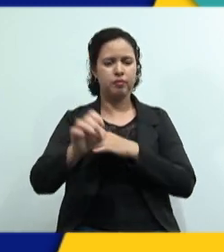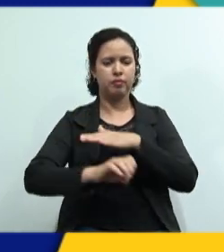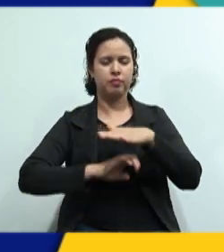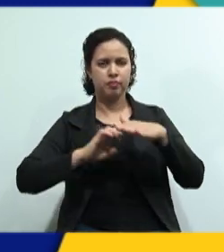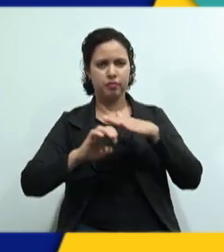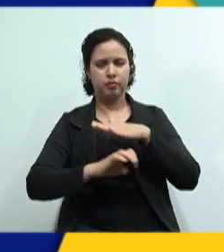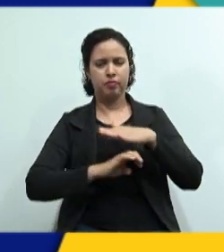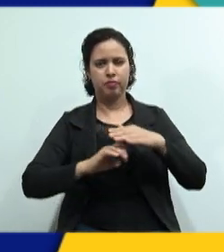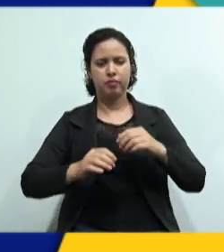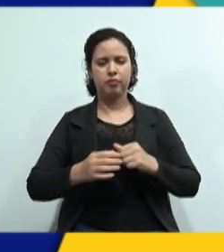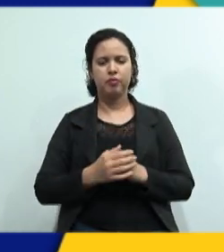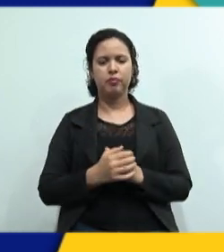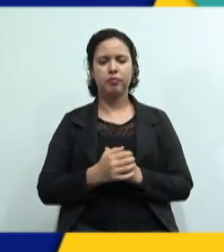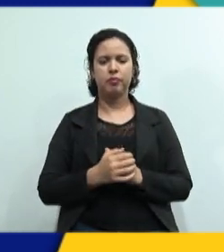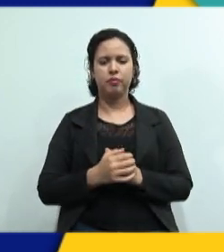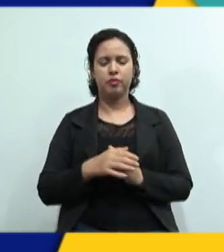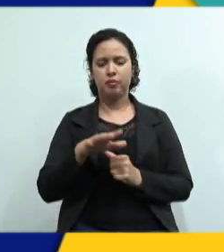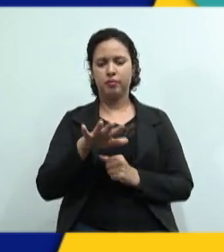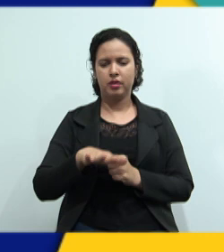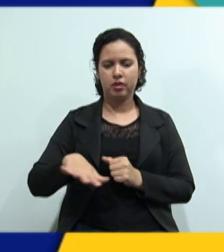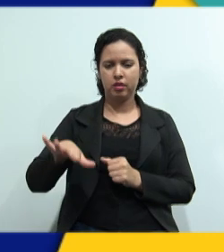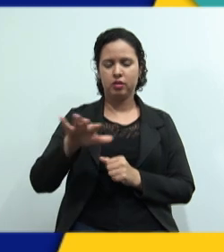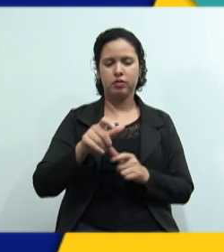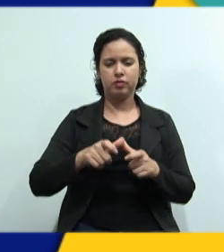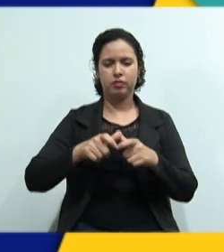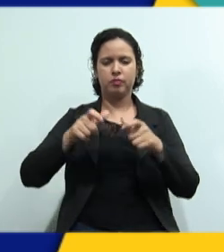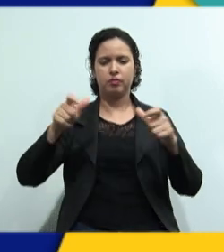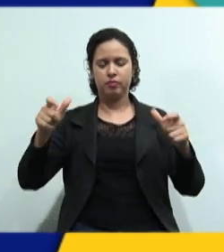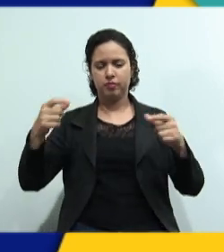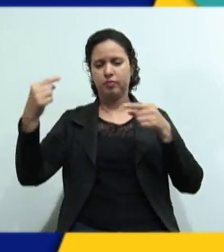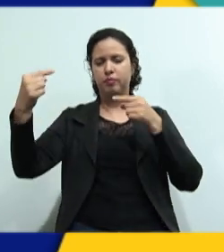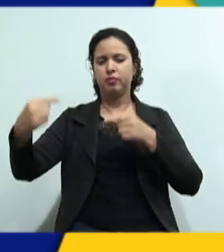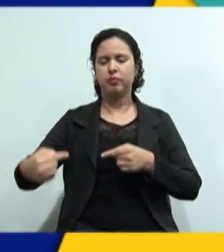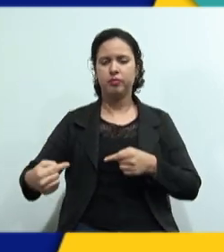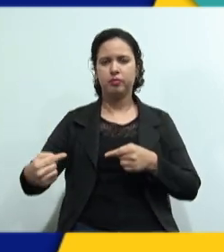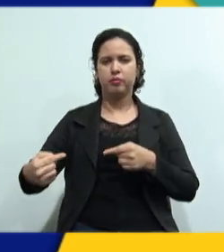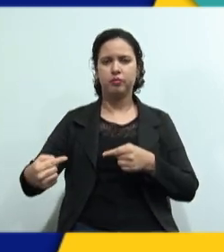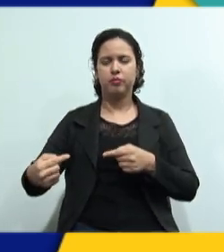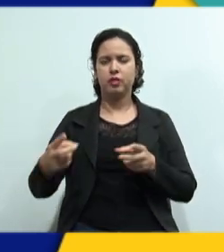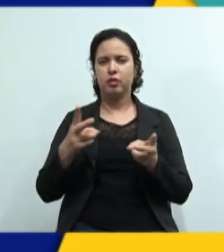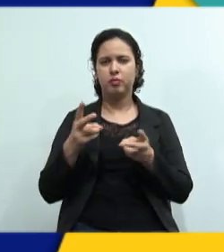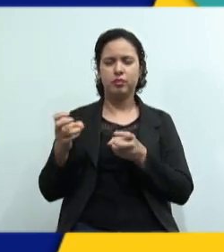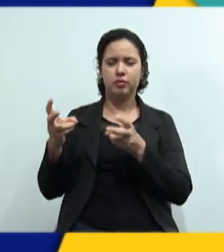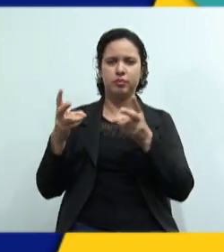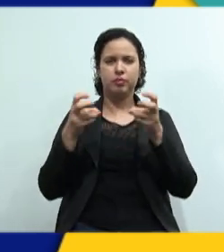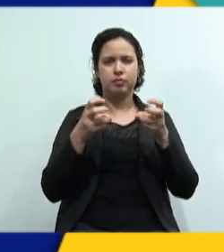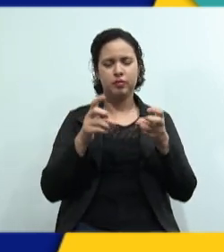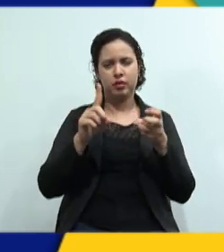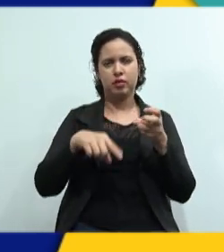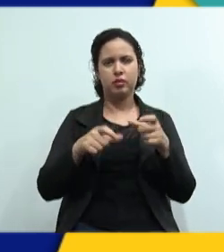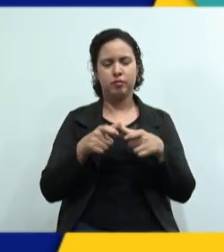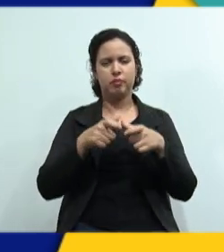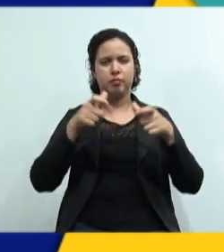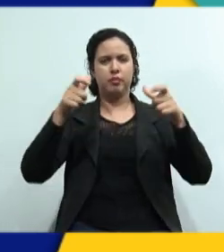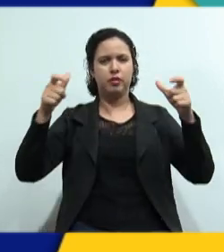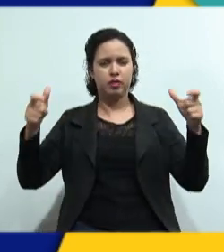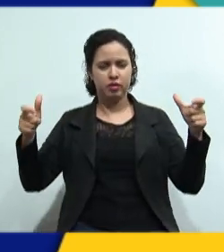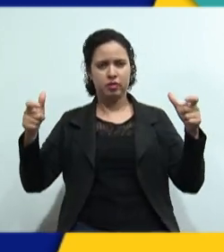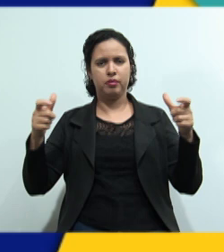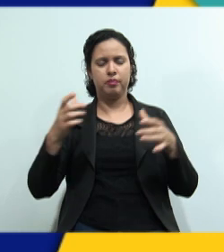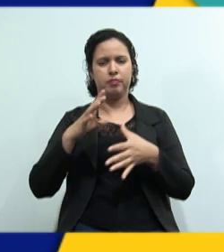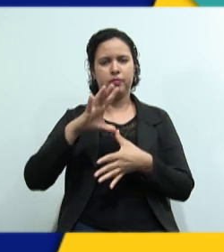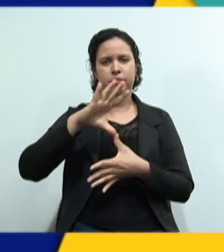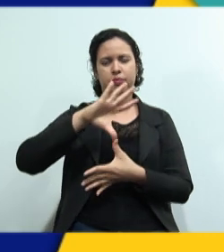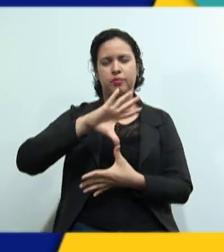empresa. Em mercados com um grande número de concorrentes, essa percepção é ainda maior. O mapeamento